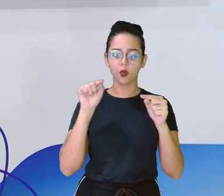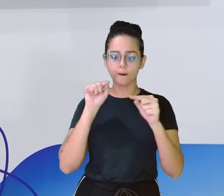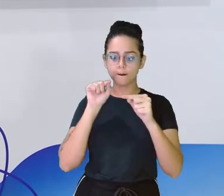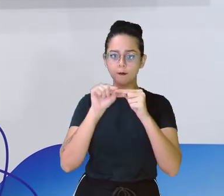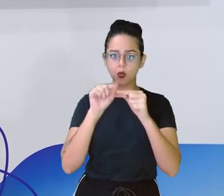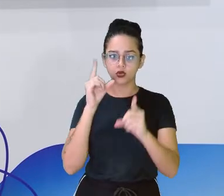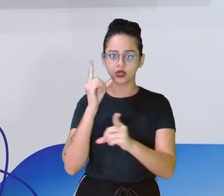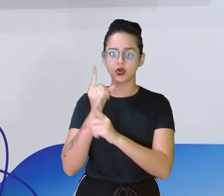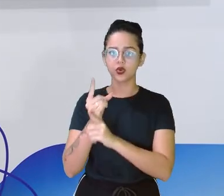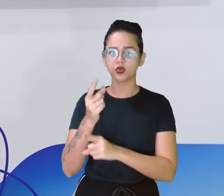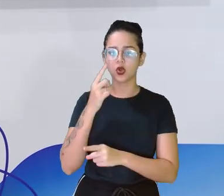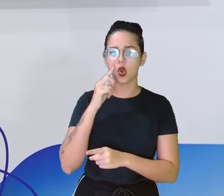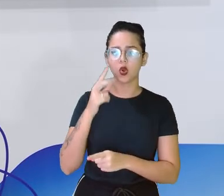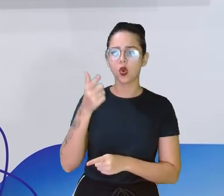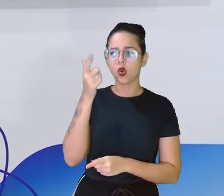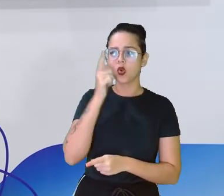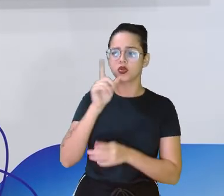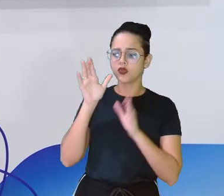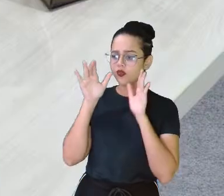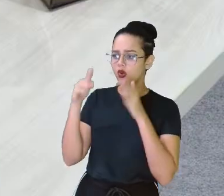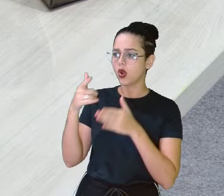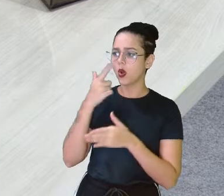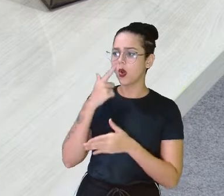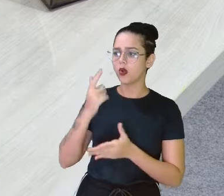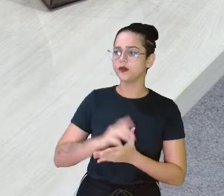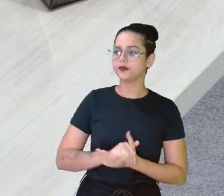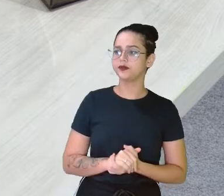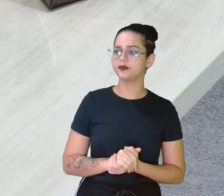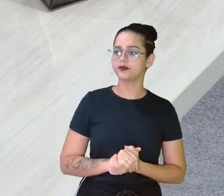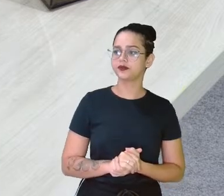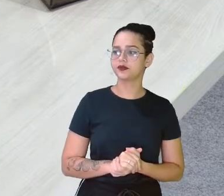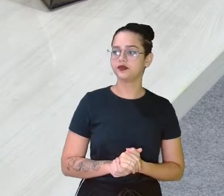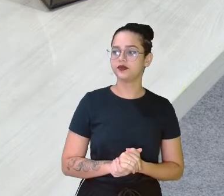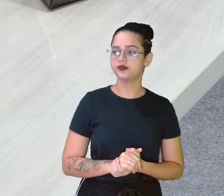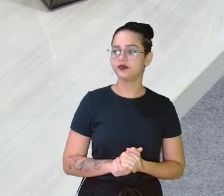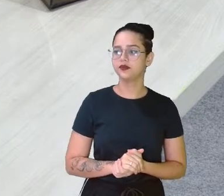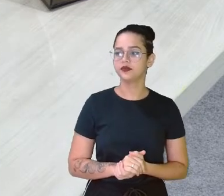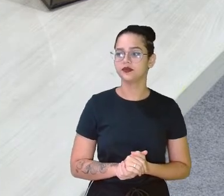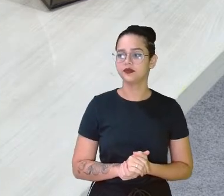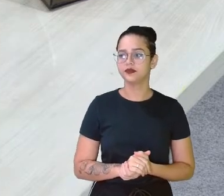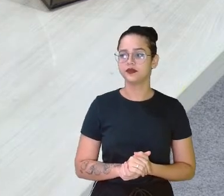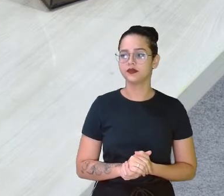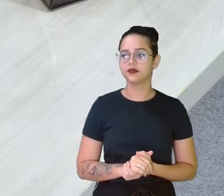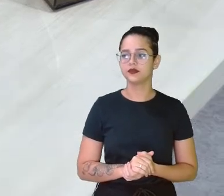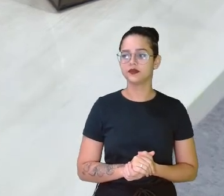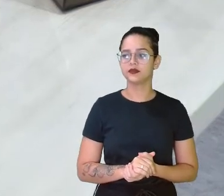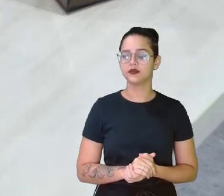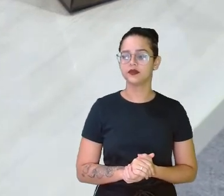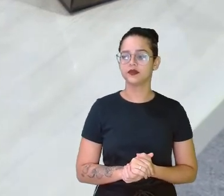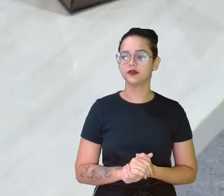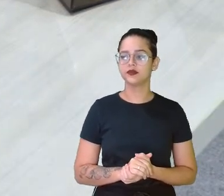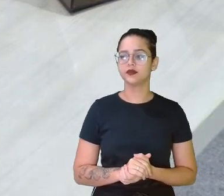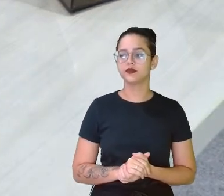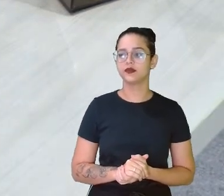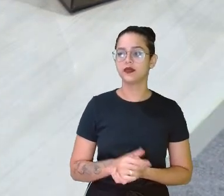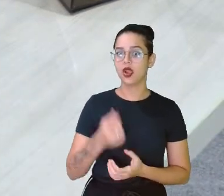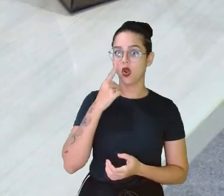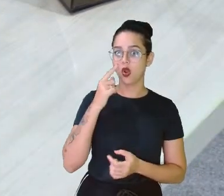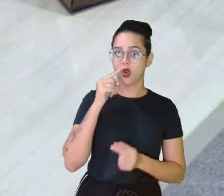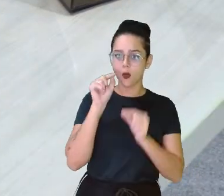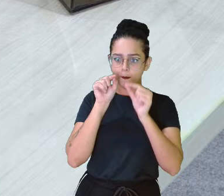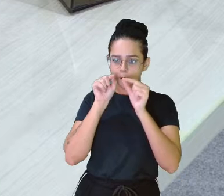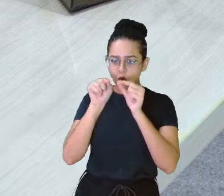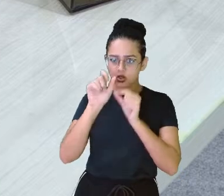ver se eu consigo focar aqui. Será que consegue? Oh, joia! Vou tirar daqui. Tá vendo esse